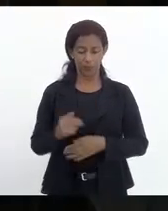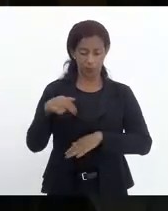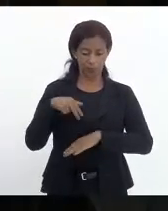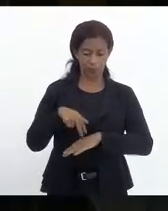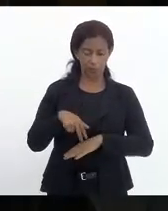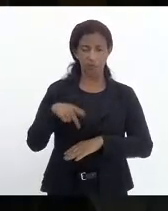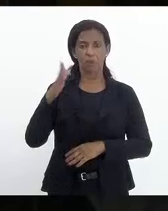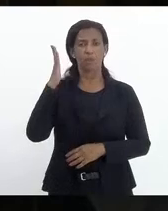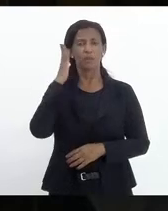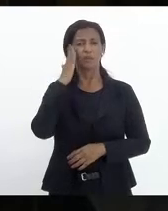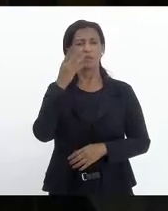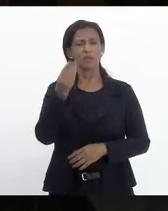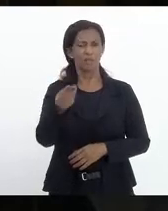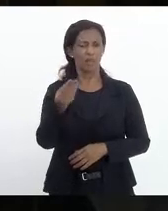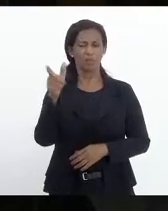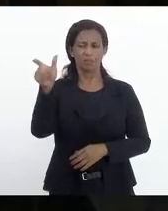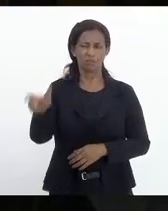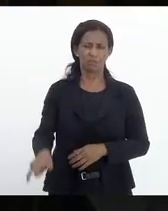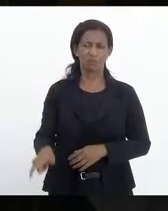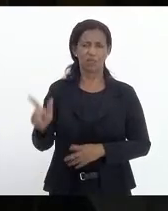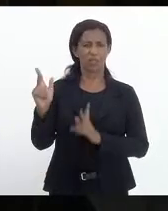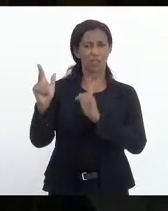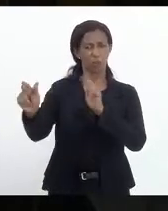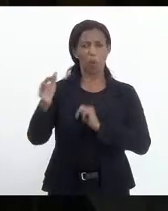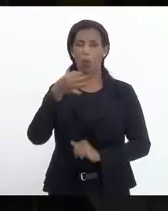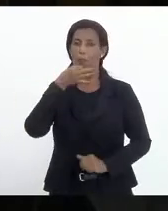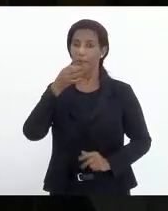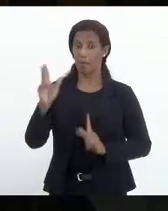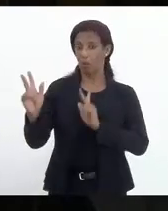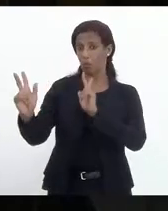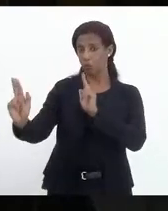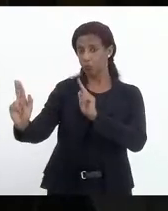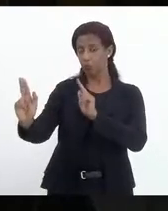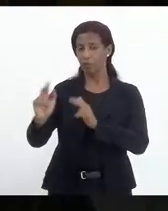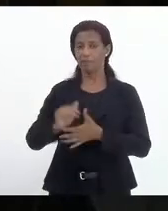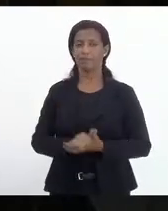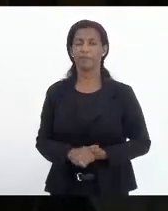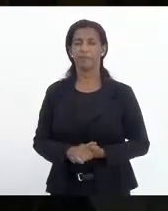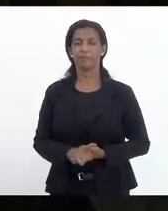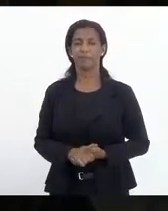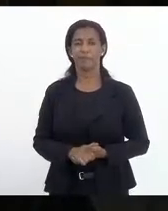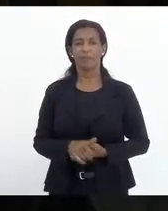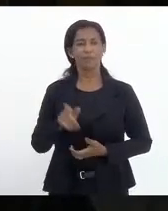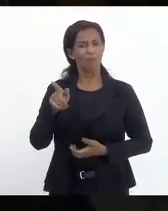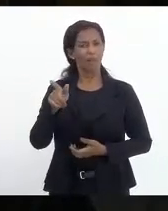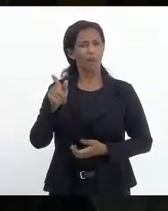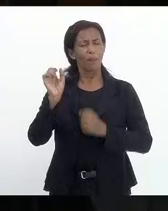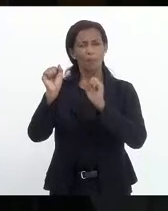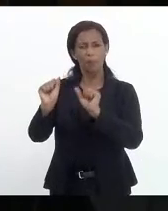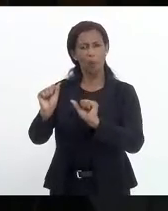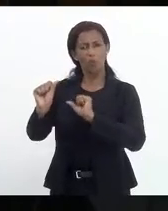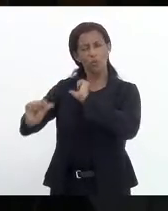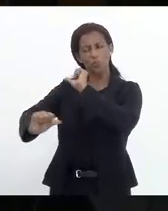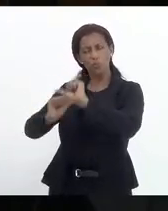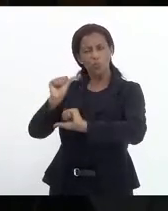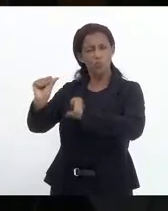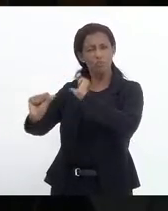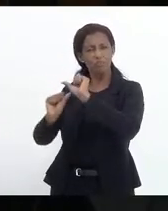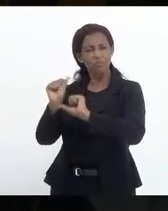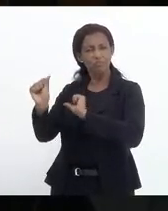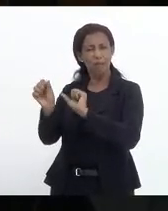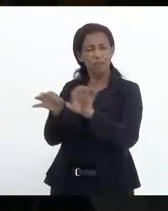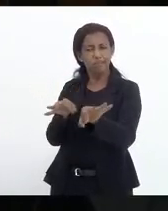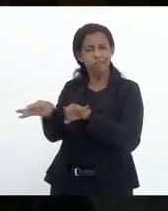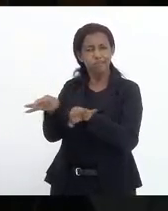vossa excelência' seguramente tem a mesma opinião que você pode mudar a regra do jogo